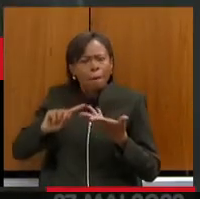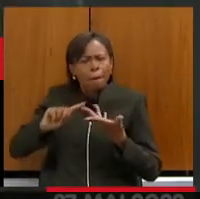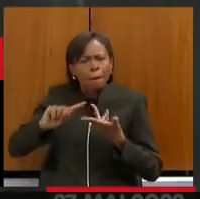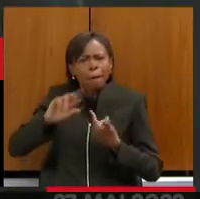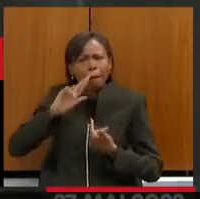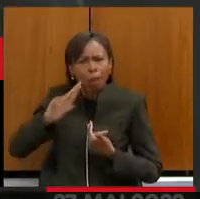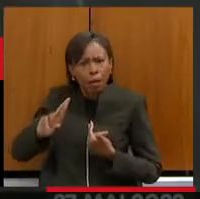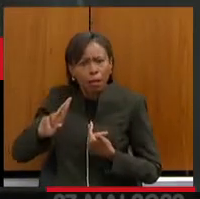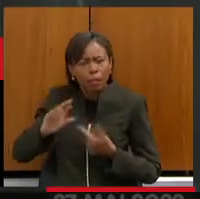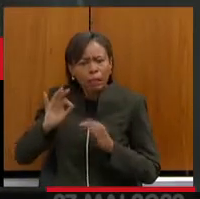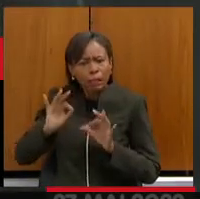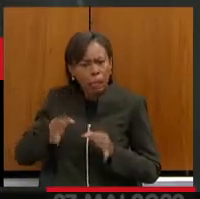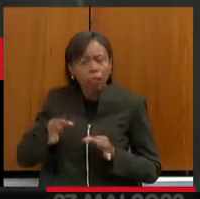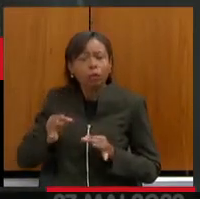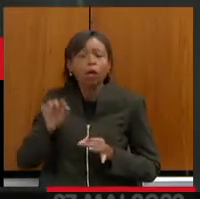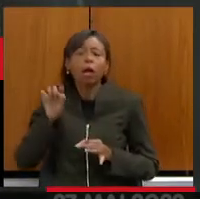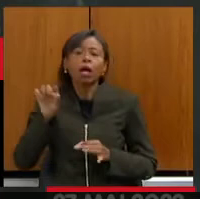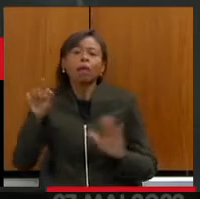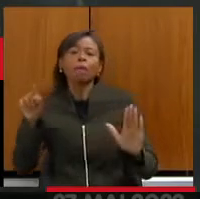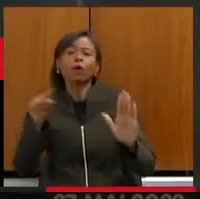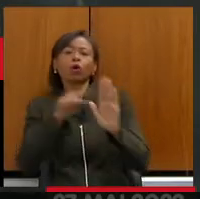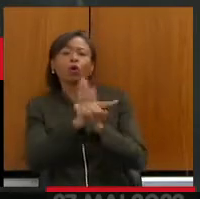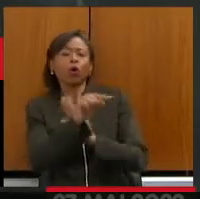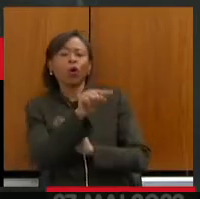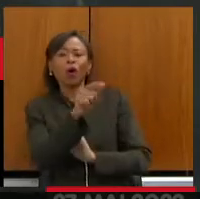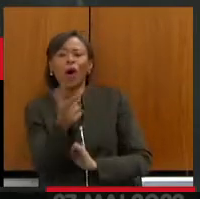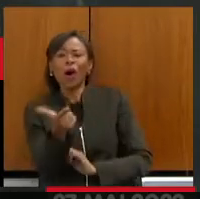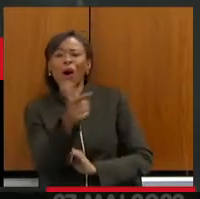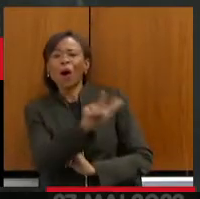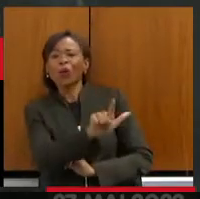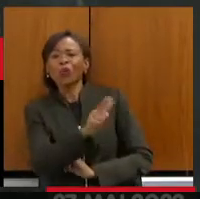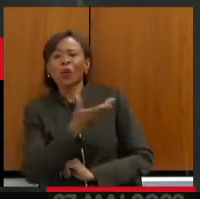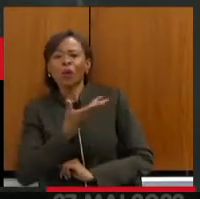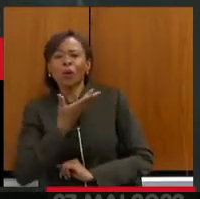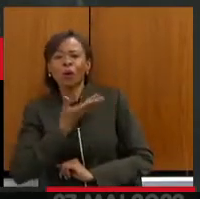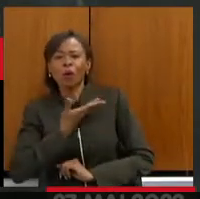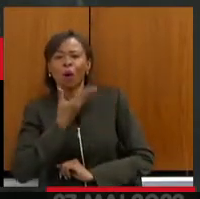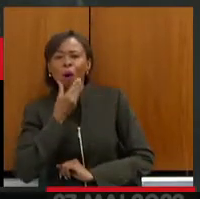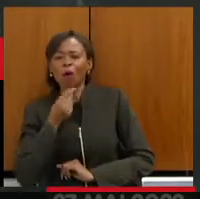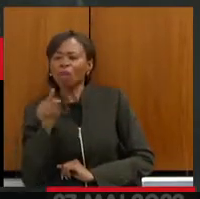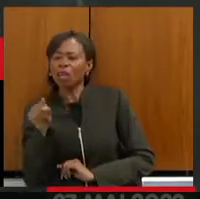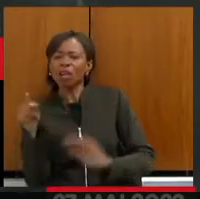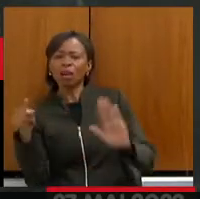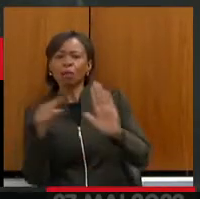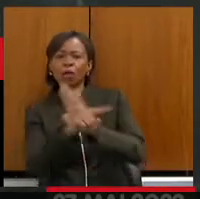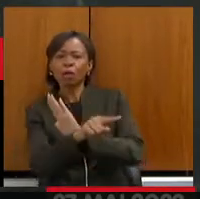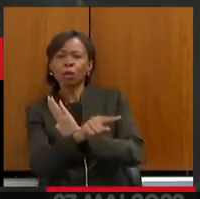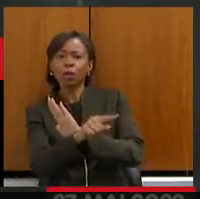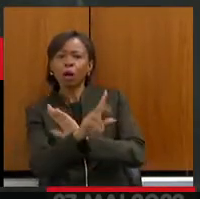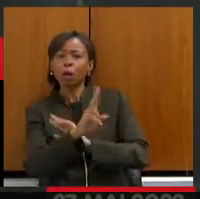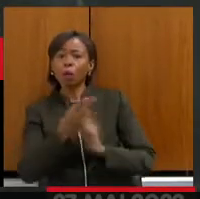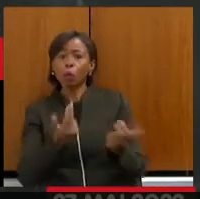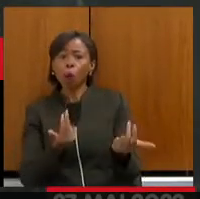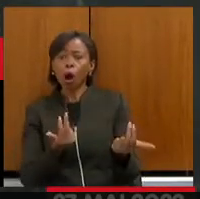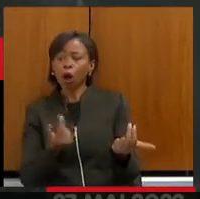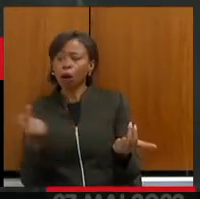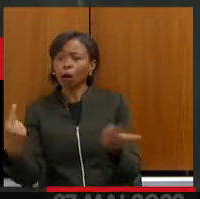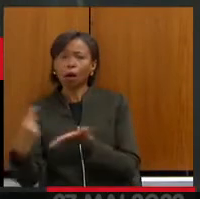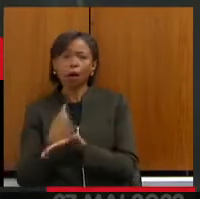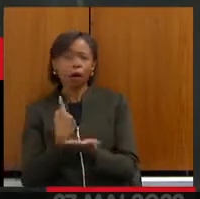Ele perguntou para um colega homem mesma coisa como se eu não tivesse falado nada